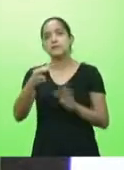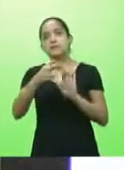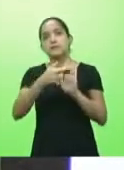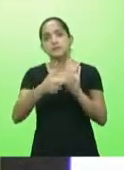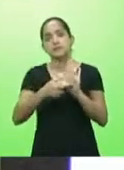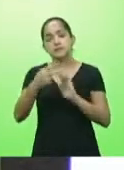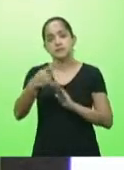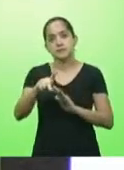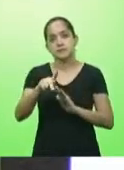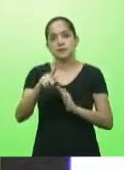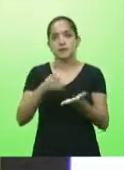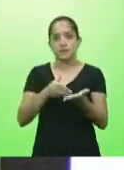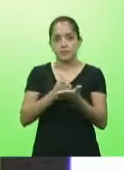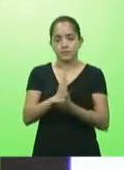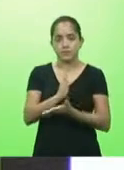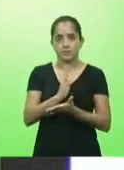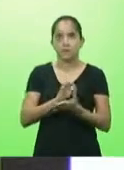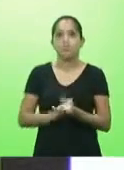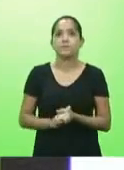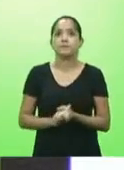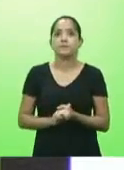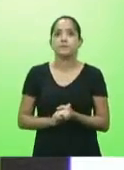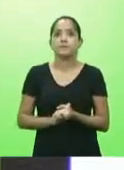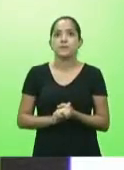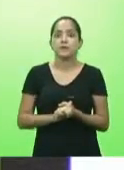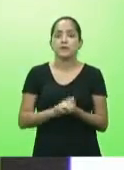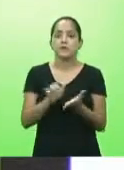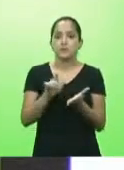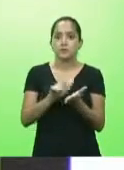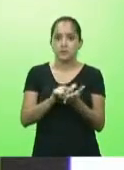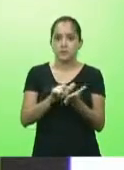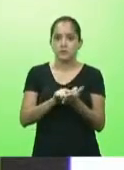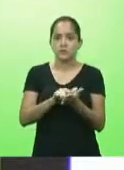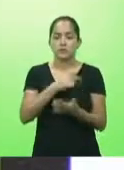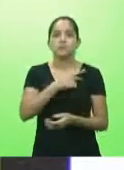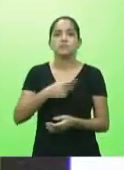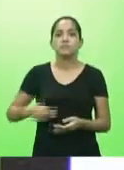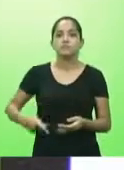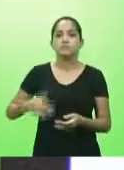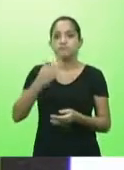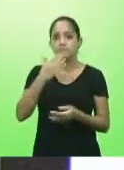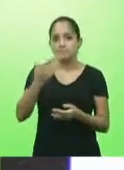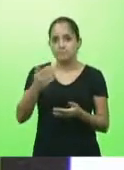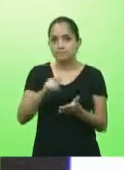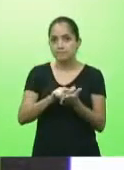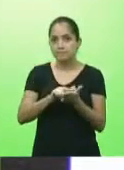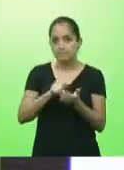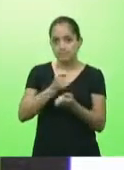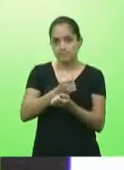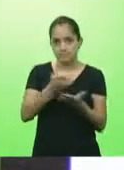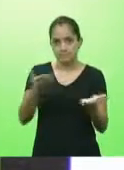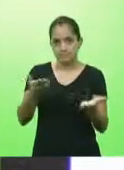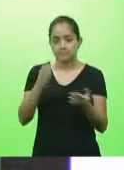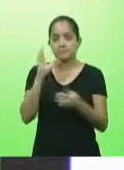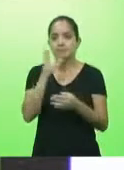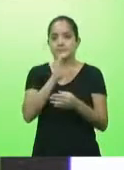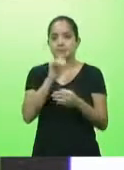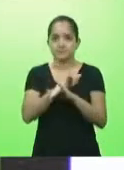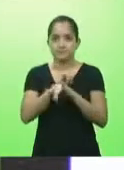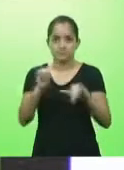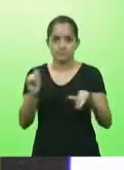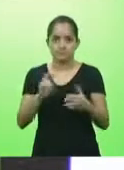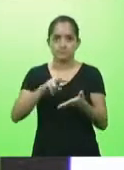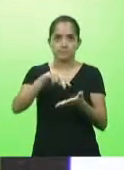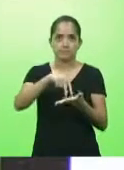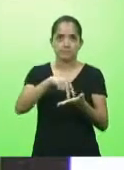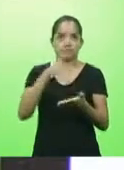o senhor presidente deu a por aprovada expediente. O senhor presidente solicitou que se procedesse à distribuição. Breves comunicações. Fizeram uso da